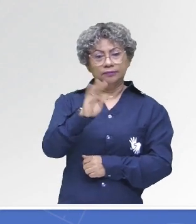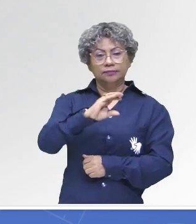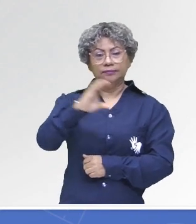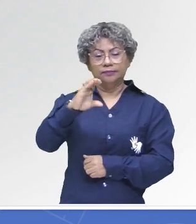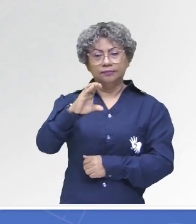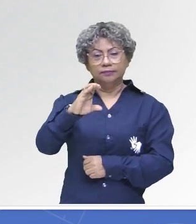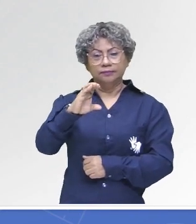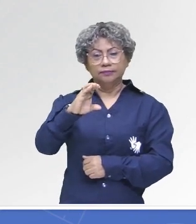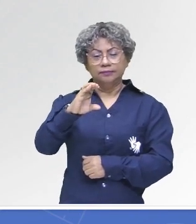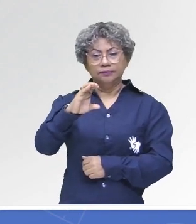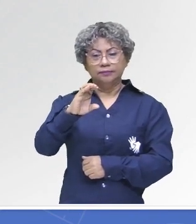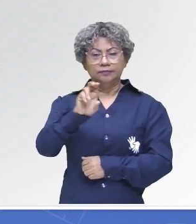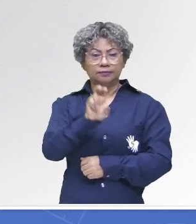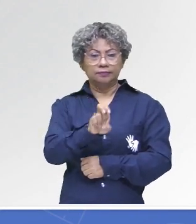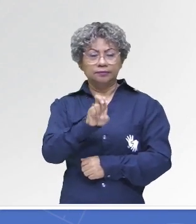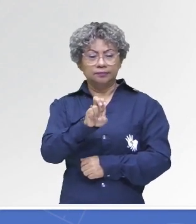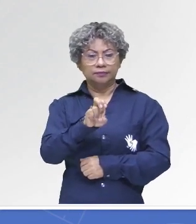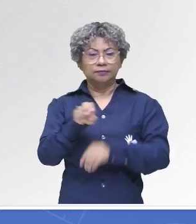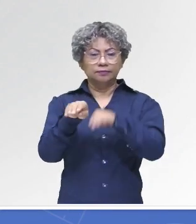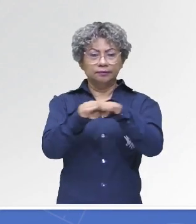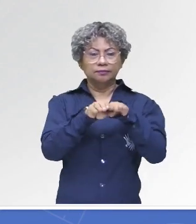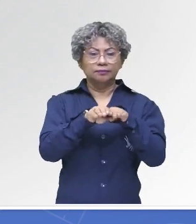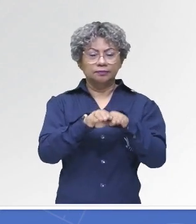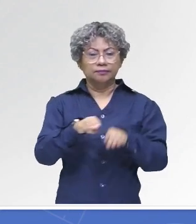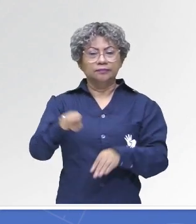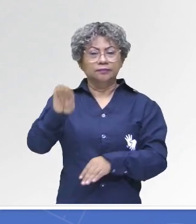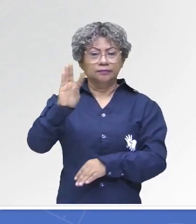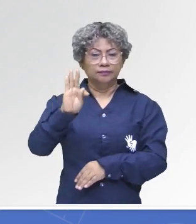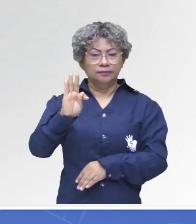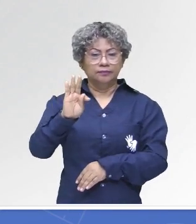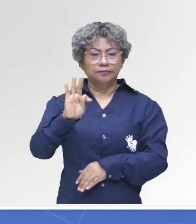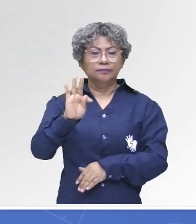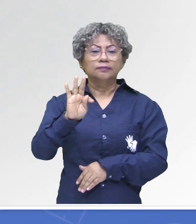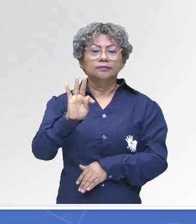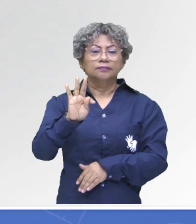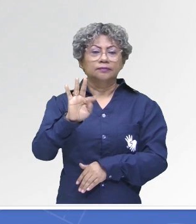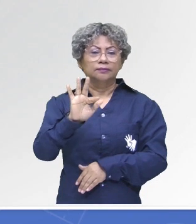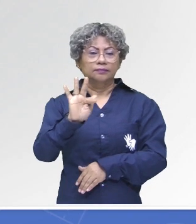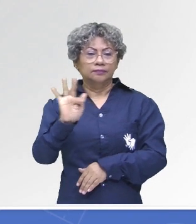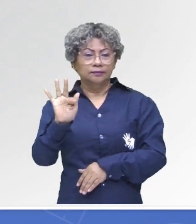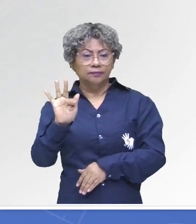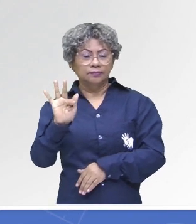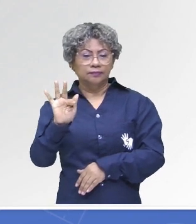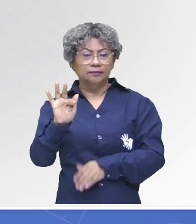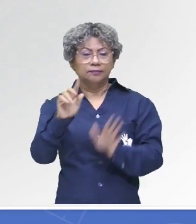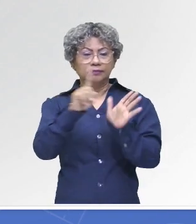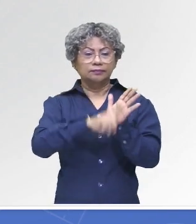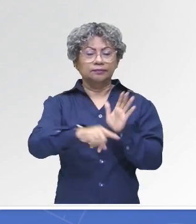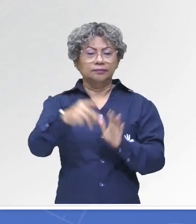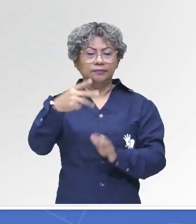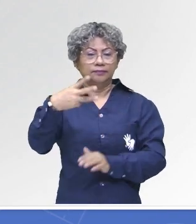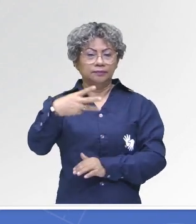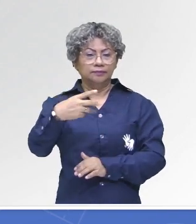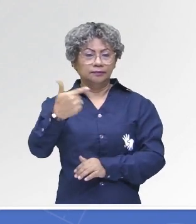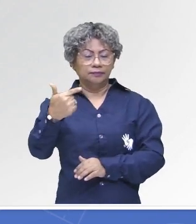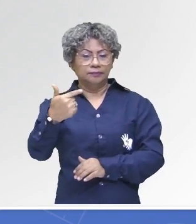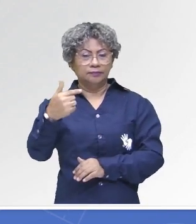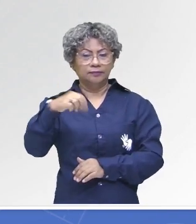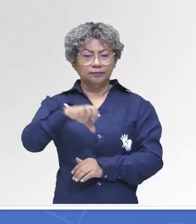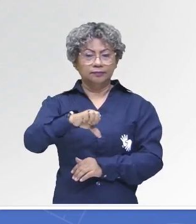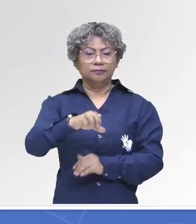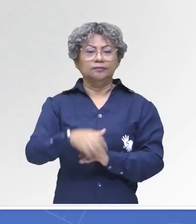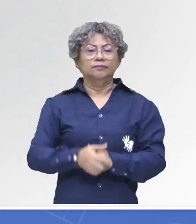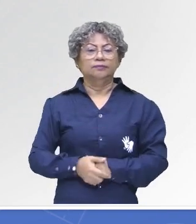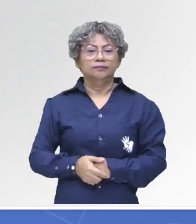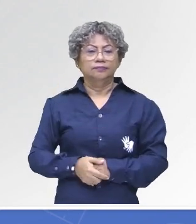9. Vamos substituir então. Nosso TC vale 20. 20 dividido por 5 é